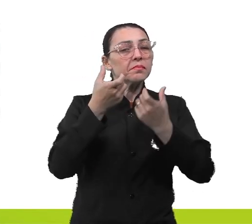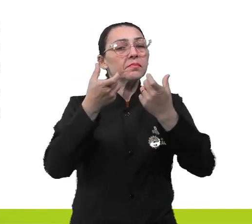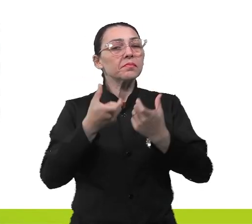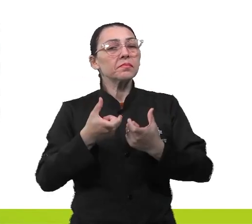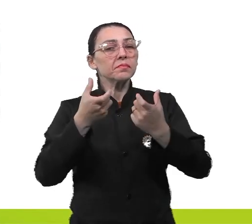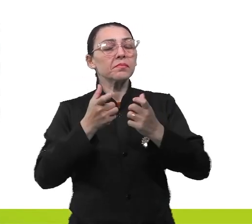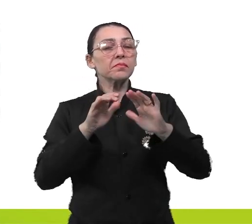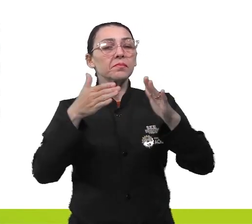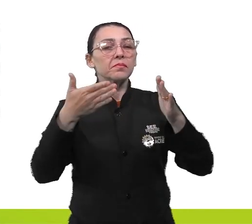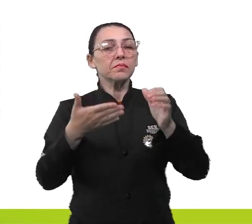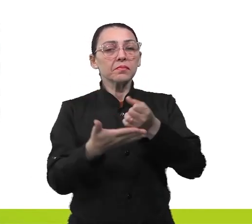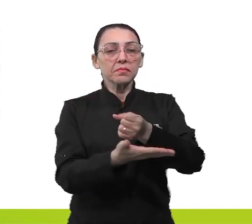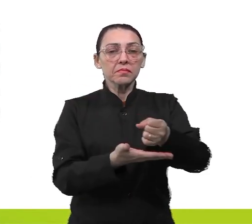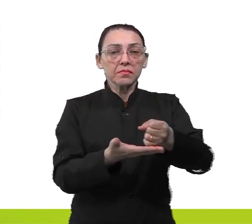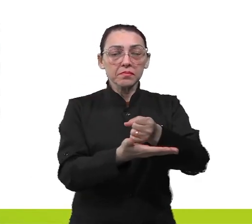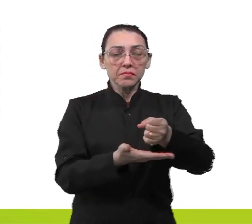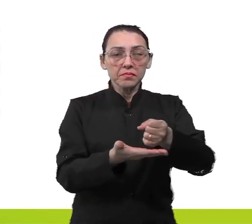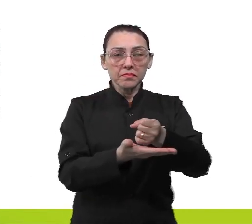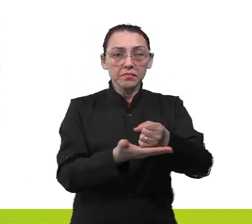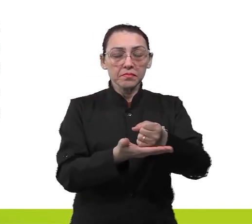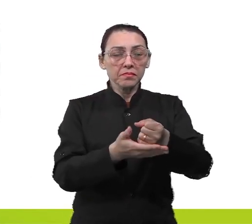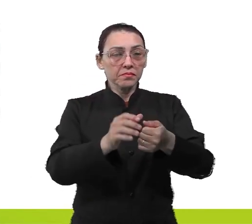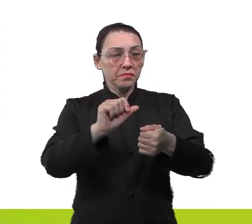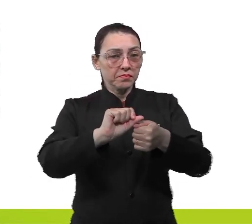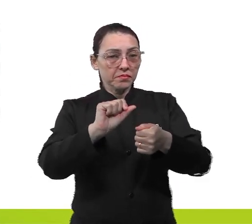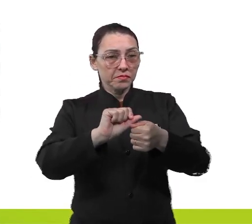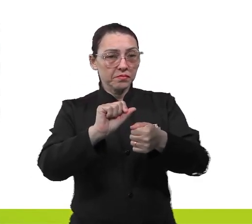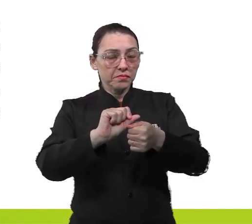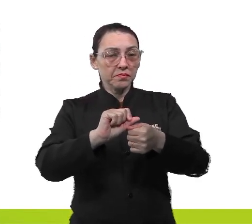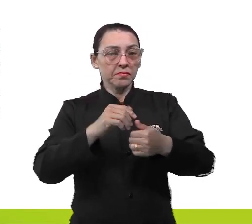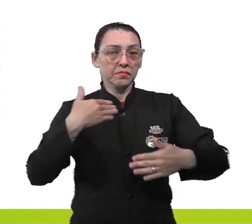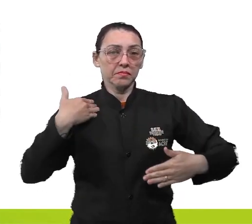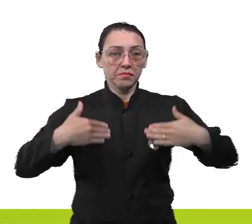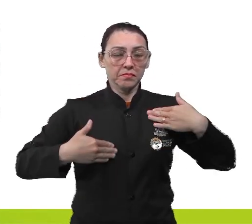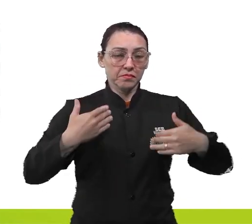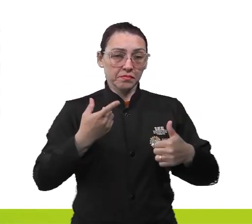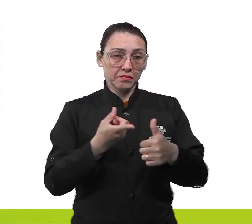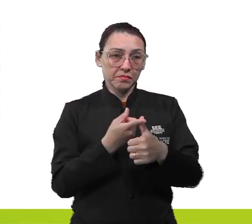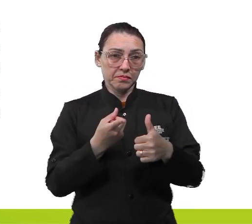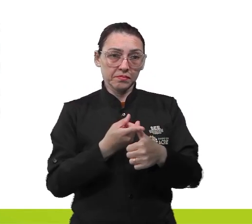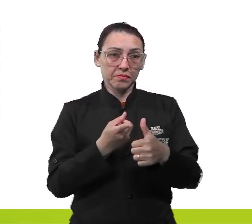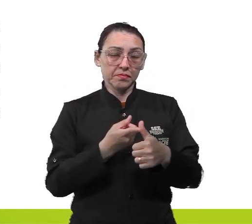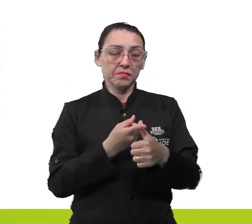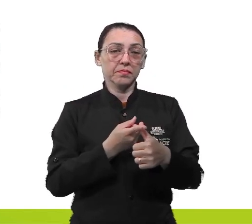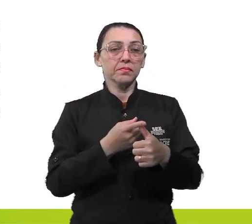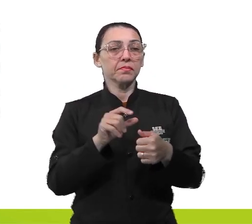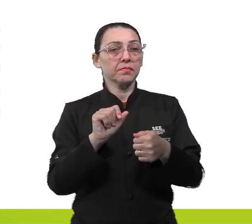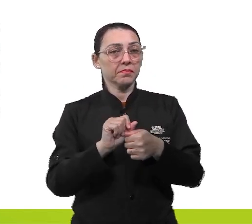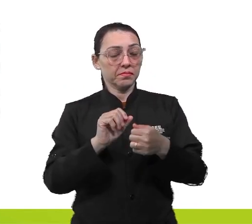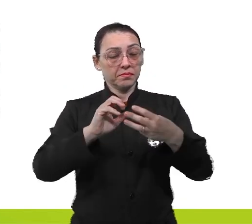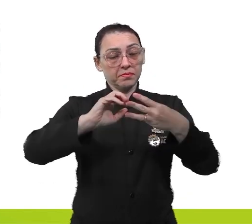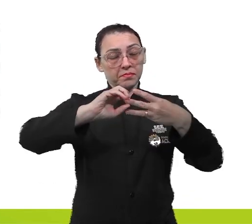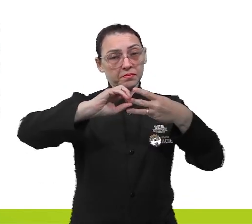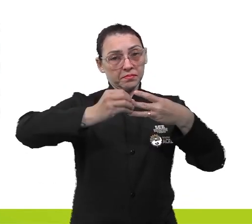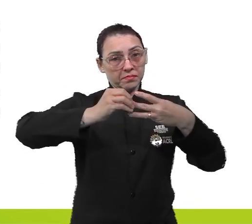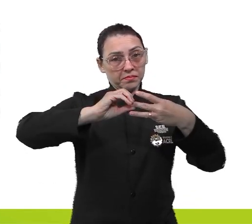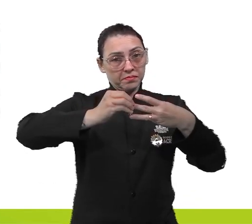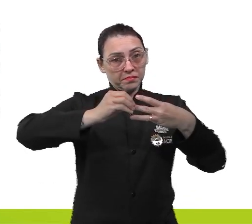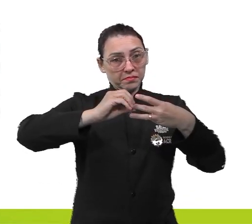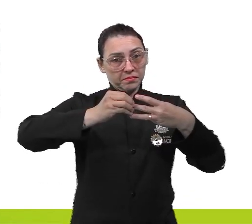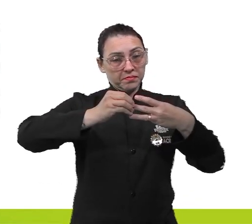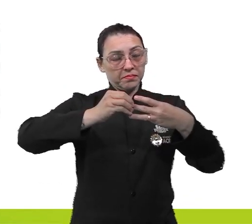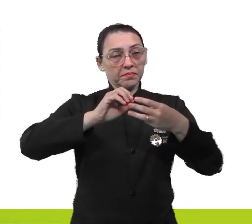onde, qual é o princípio, como é que é formado o corpo humano. Primeiro, pessoal, a gente é formado por células,